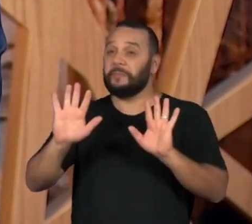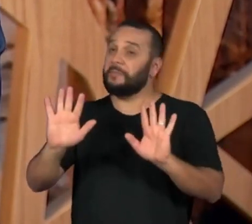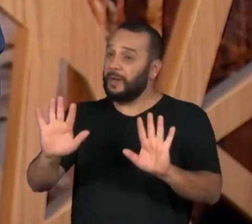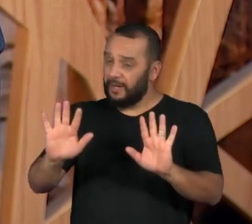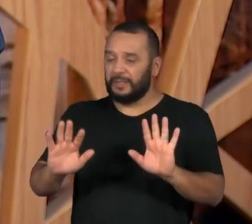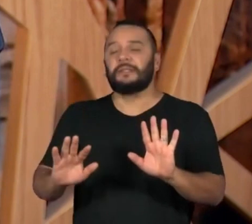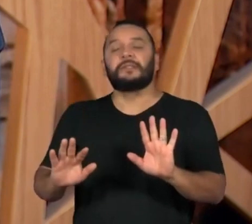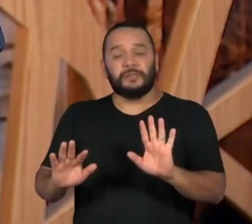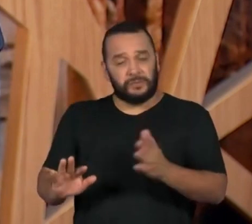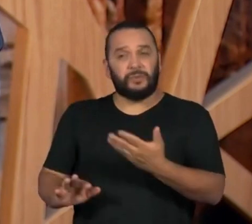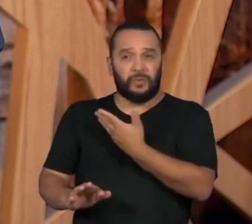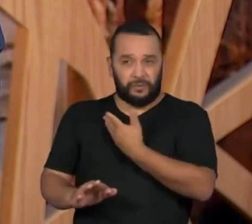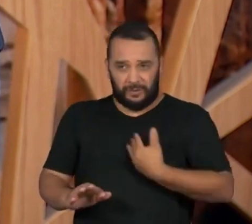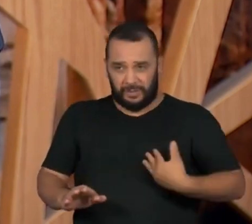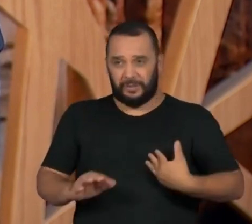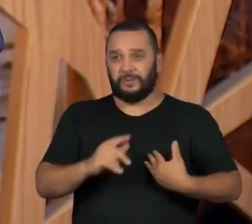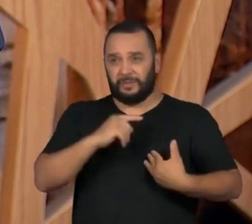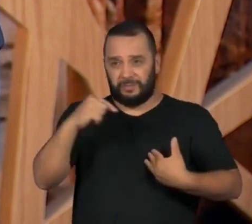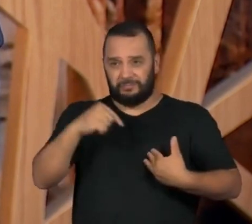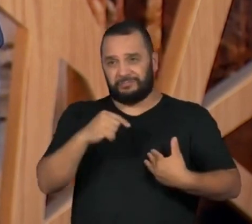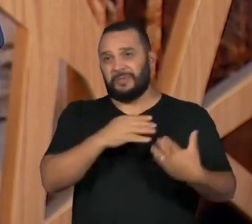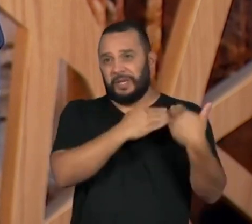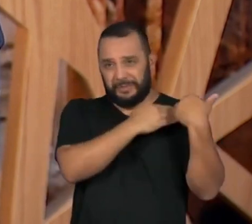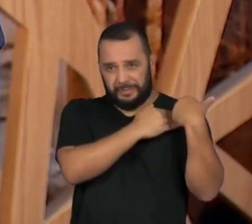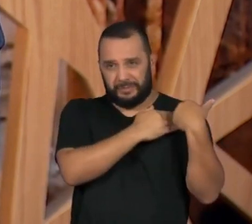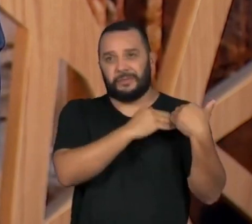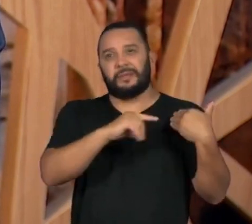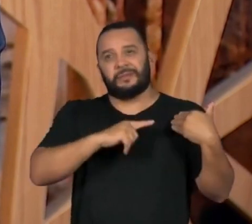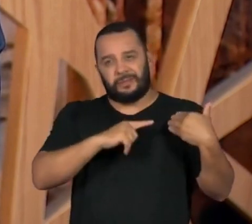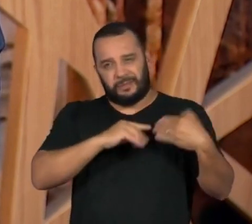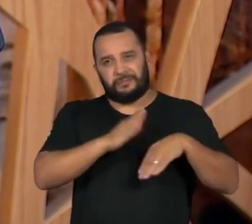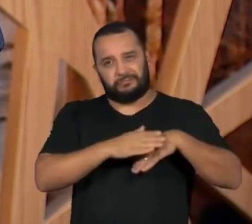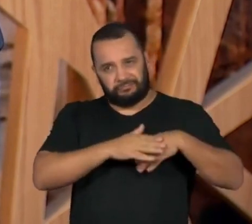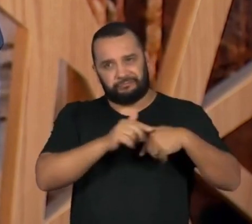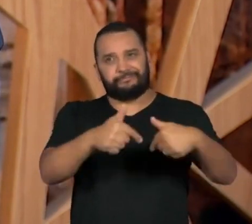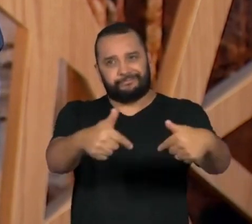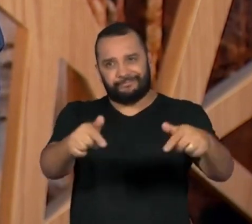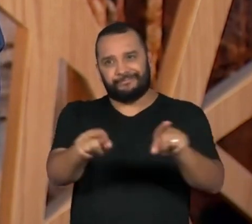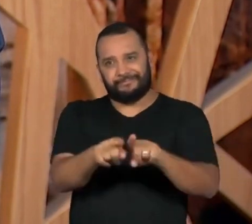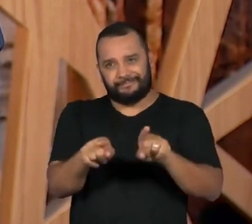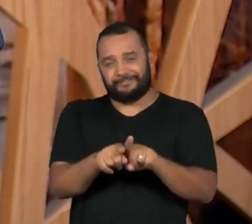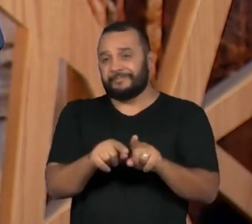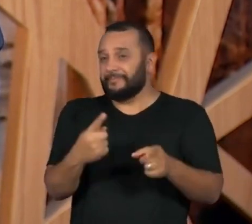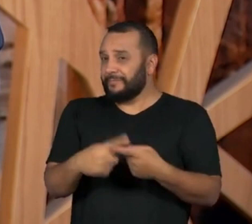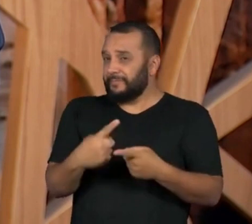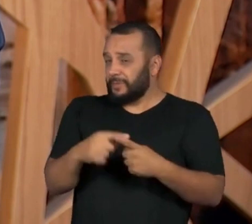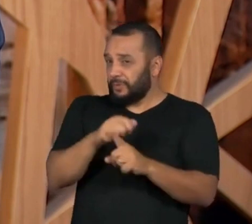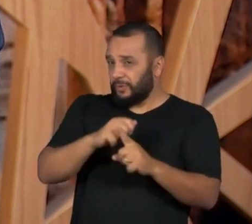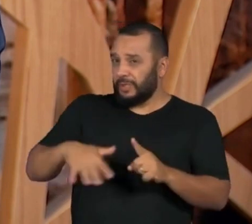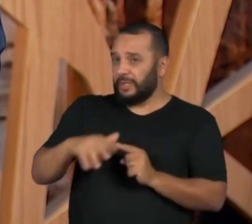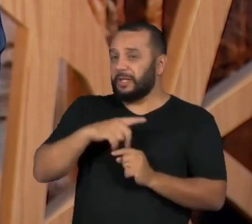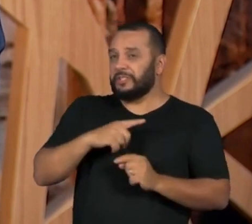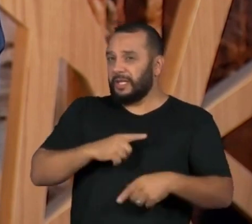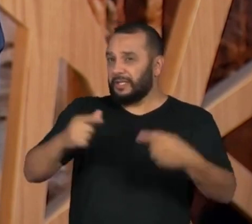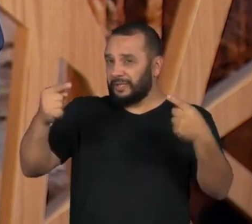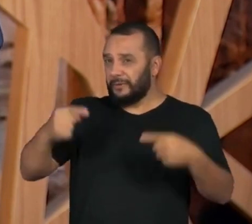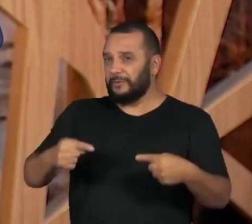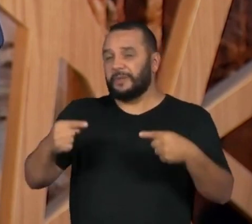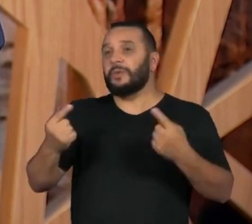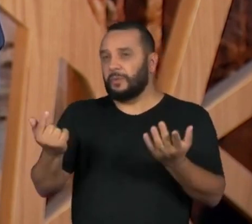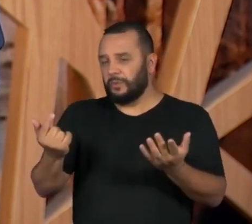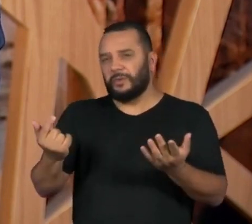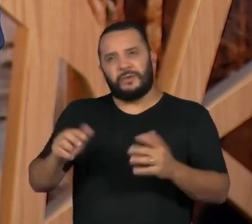que o Estado tem a responsabilidade que o Estado tem porque os desafios que a sociedade brasileira tem demandam políticas públicas